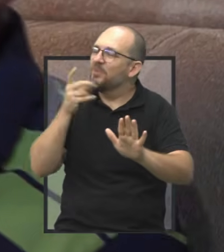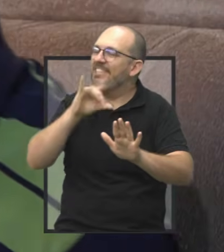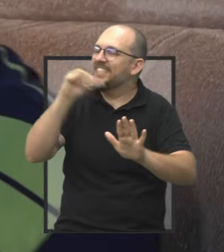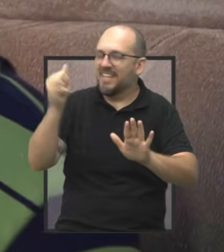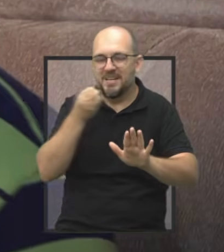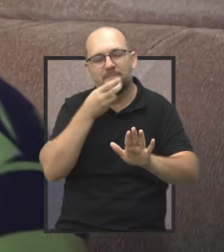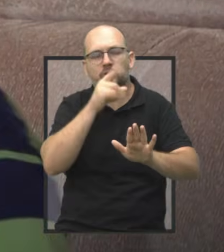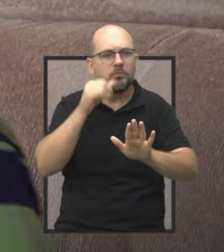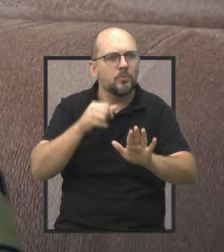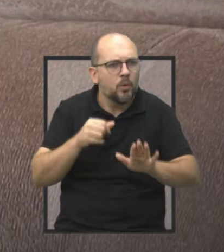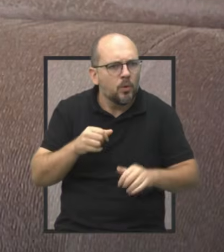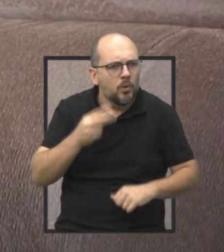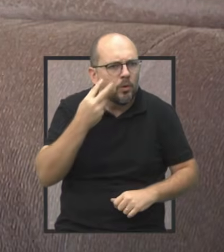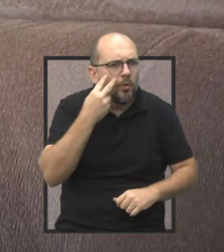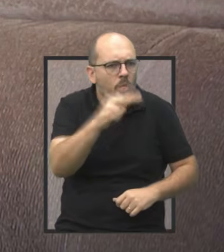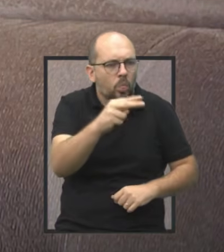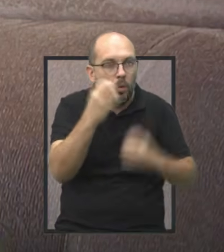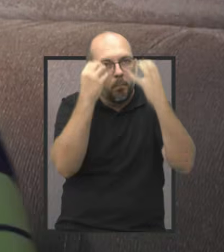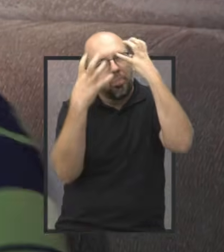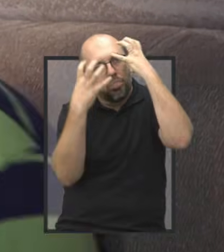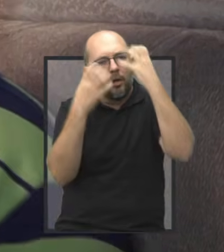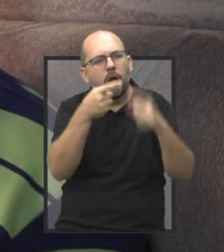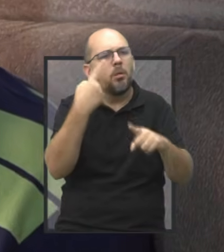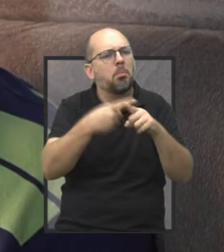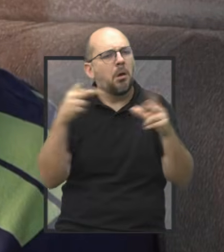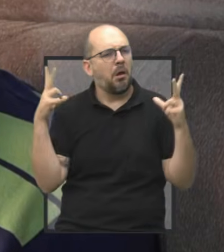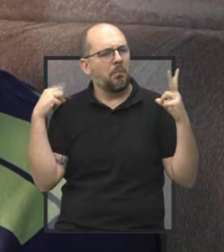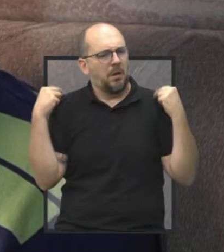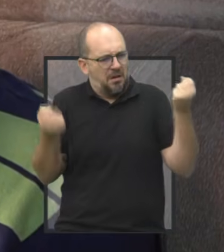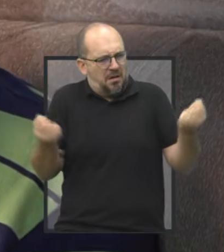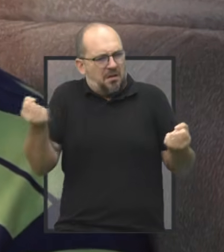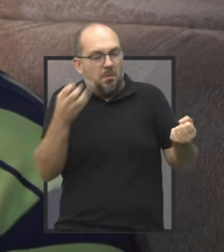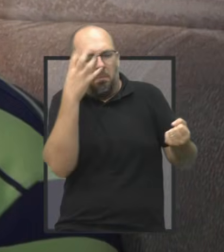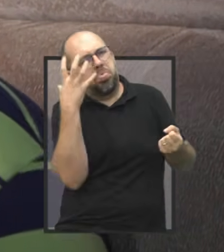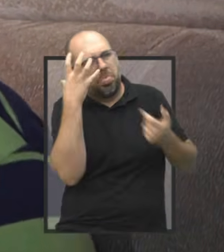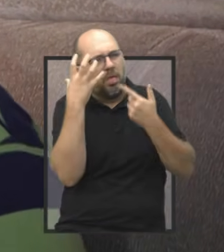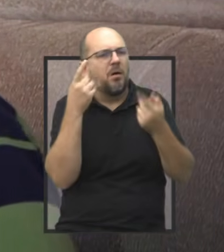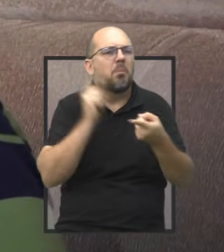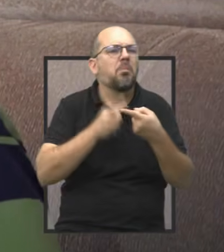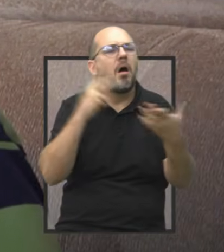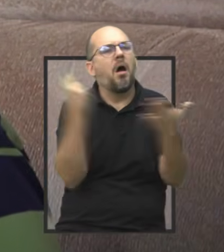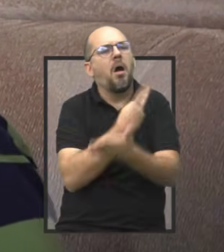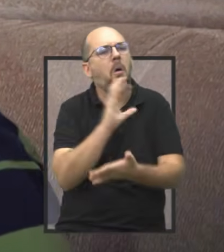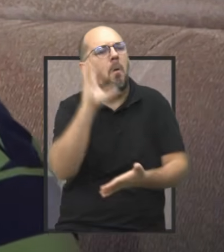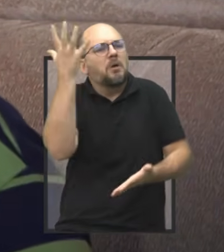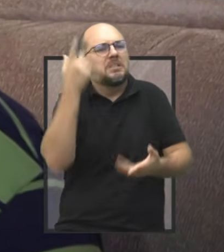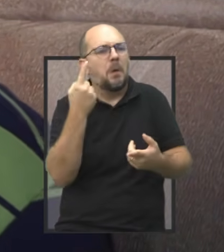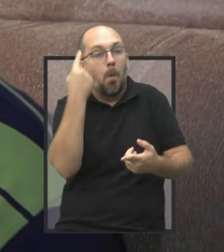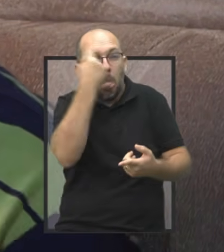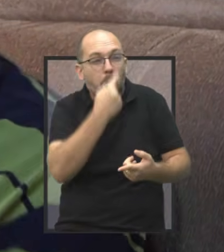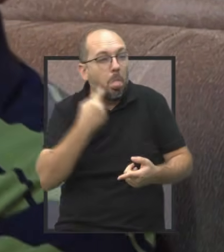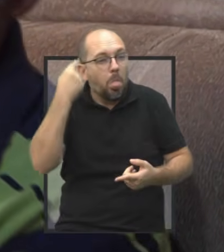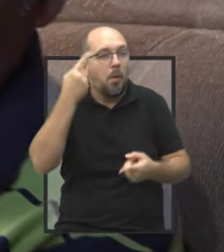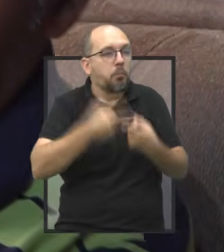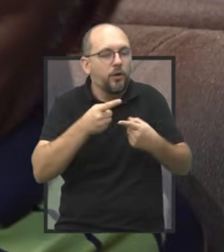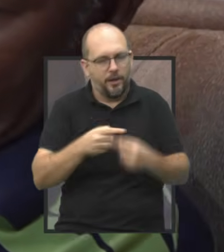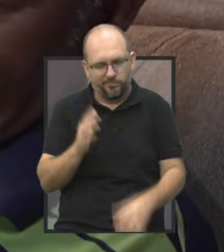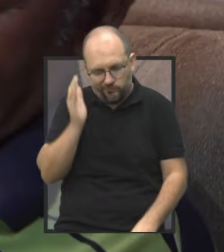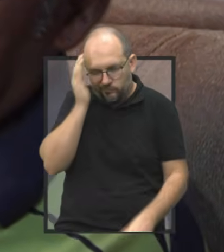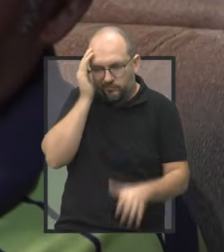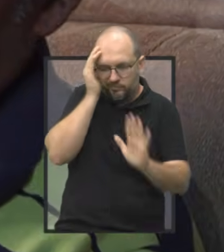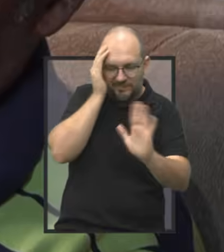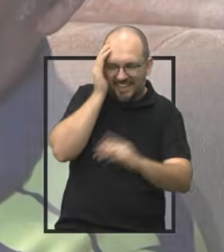Maria. Zé Maria, mas o que é isso, meu filho? O que você fez no olho, Zé Maria? Zé Maria